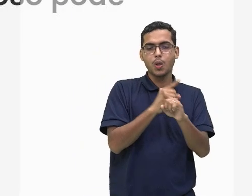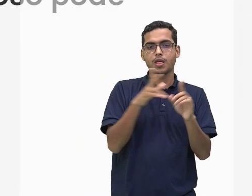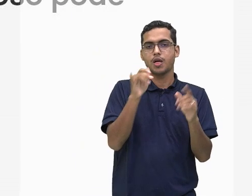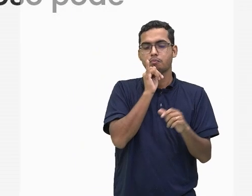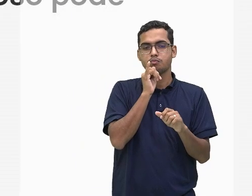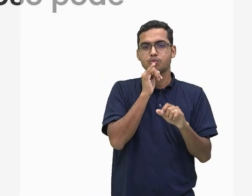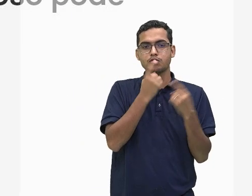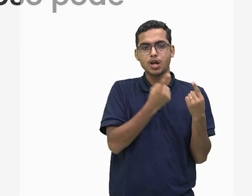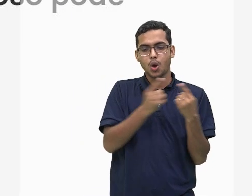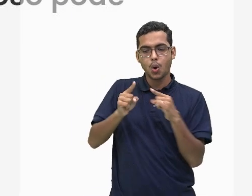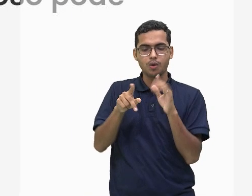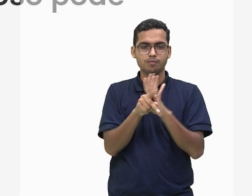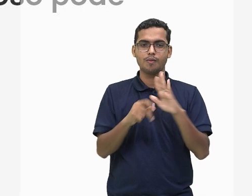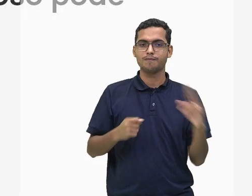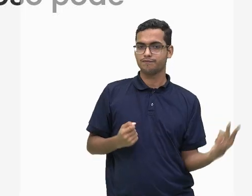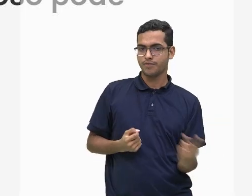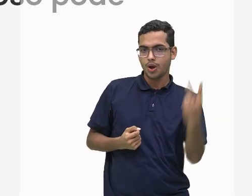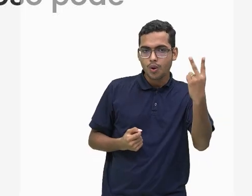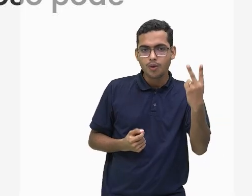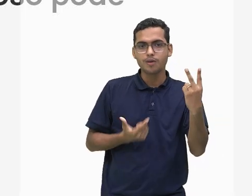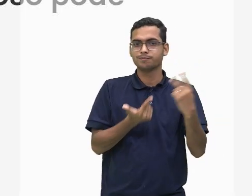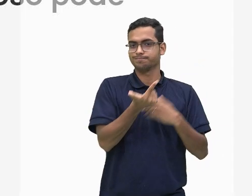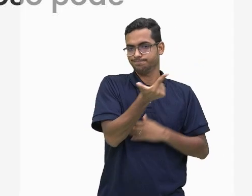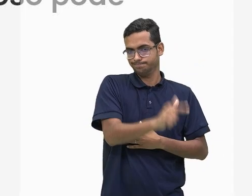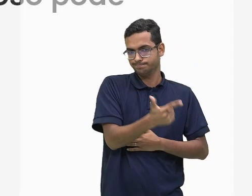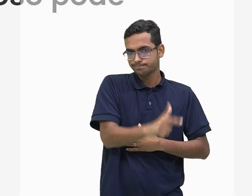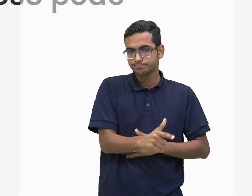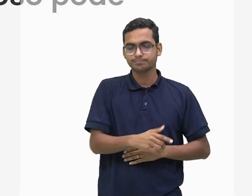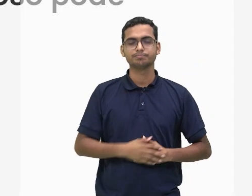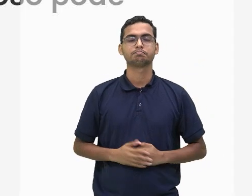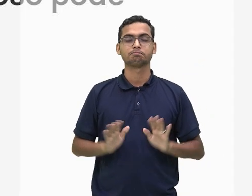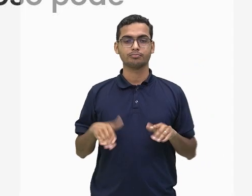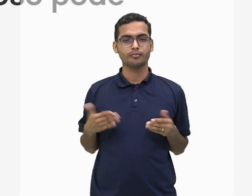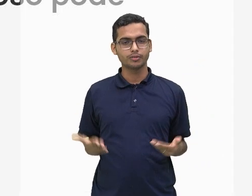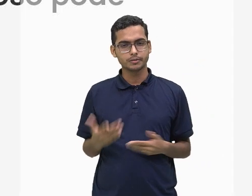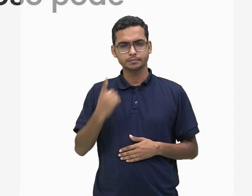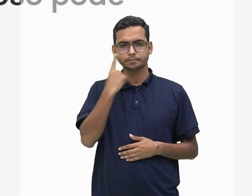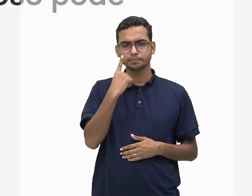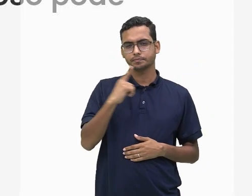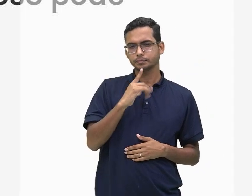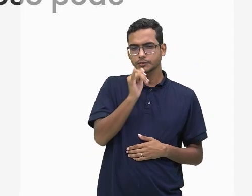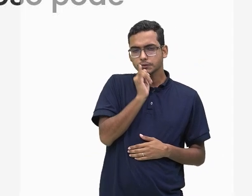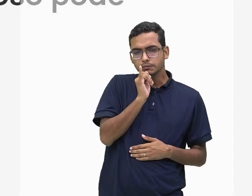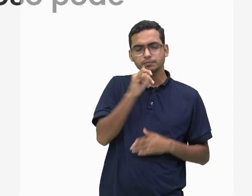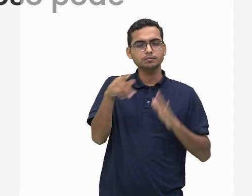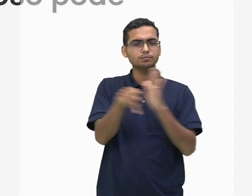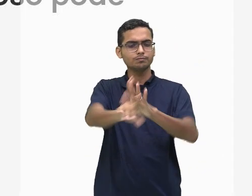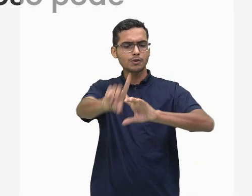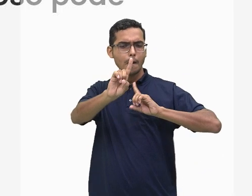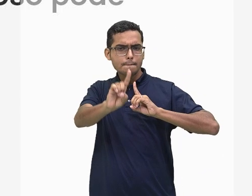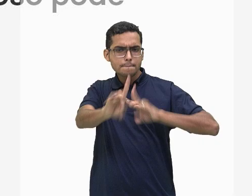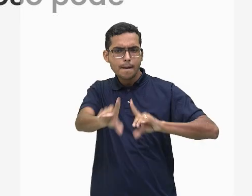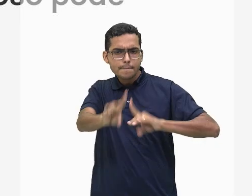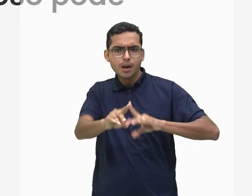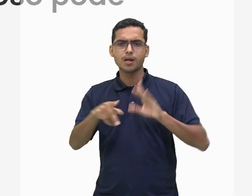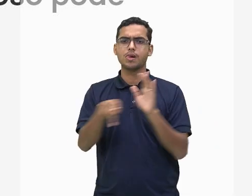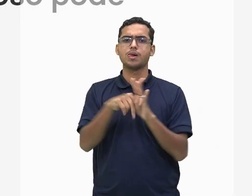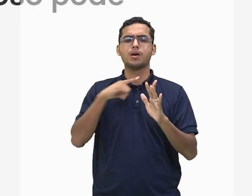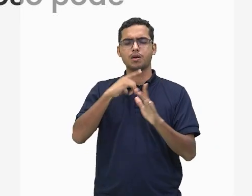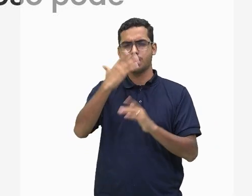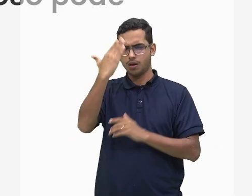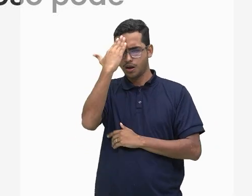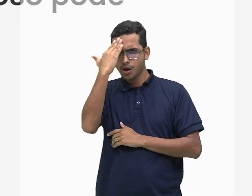dimensão religiosa. Às vezes a interpretação equivocada de uma doutrina, de uma mensagem, de um ensinamento religioso, pode